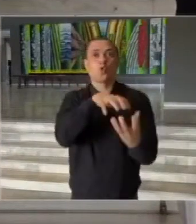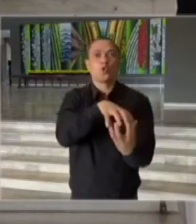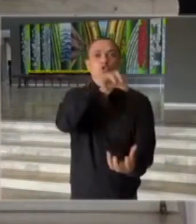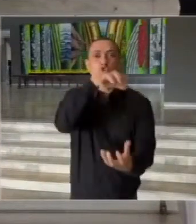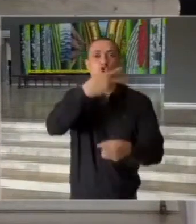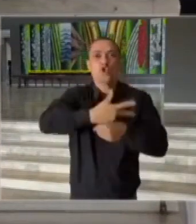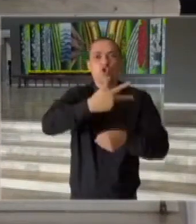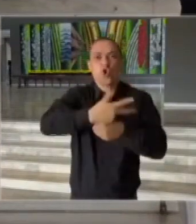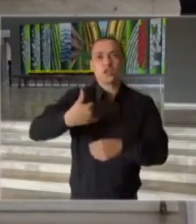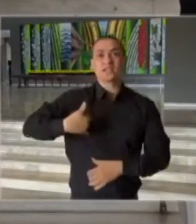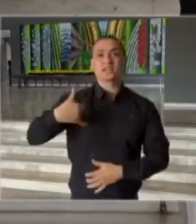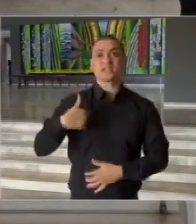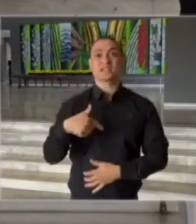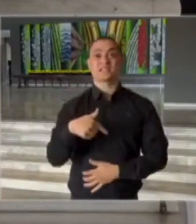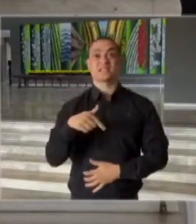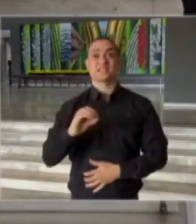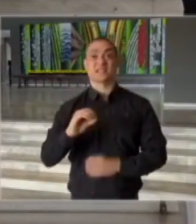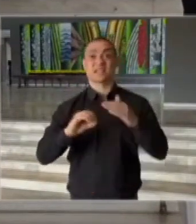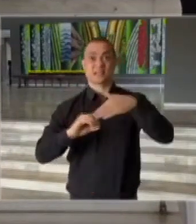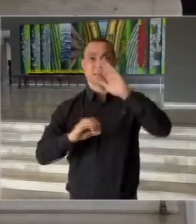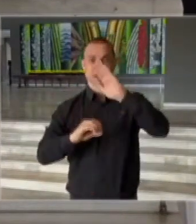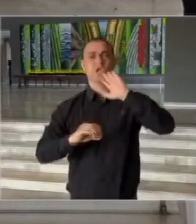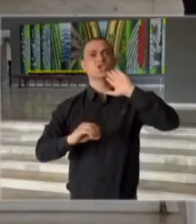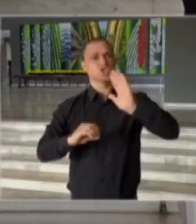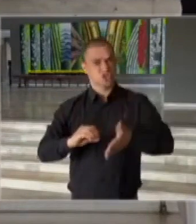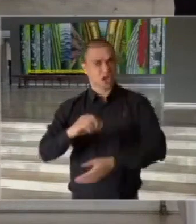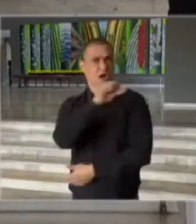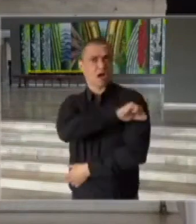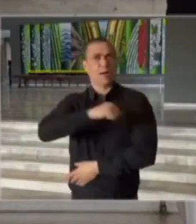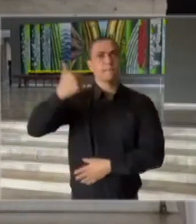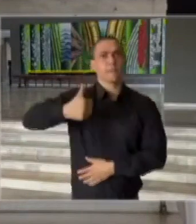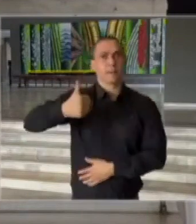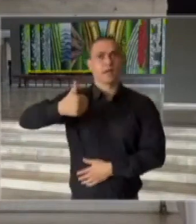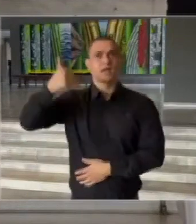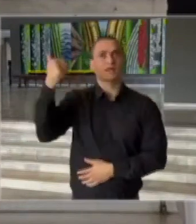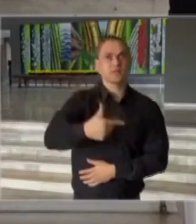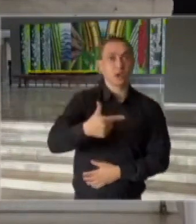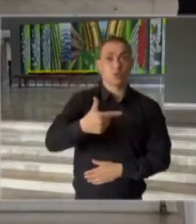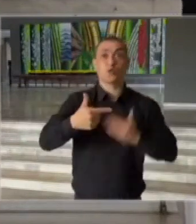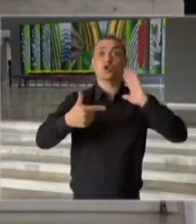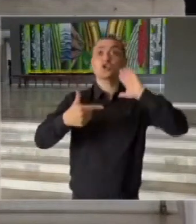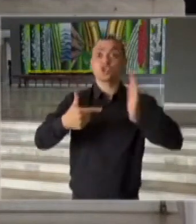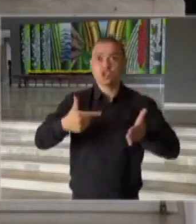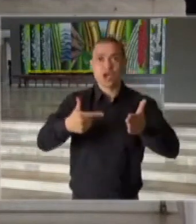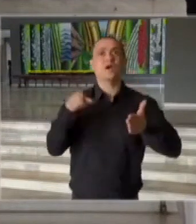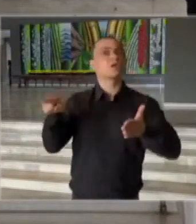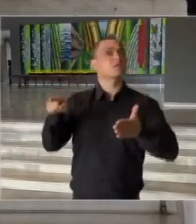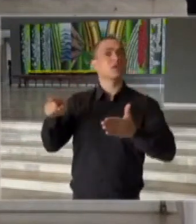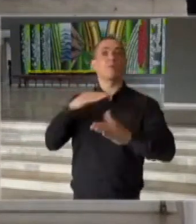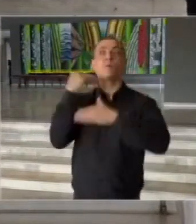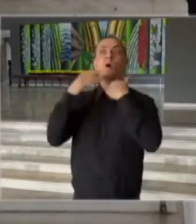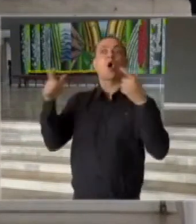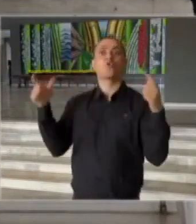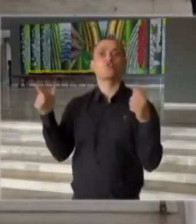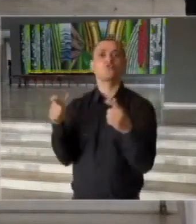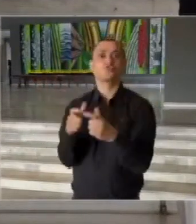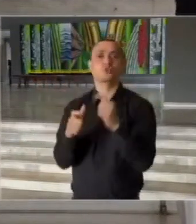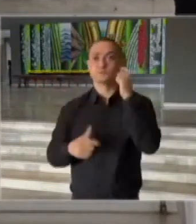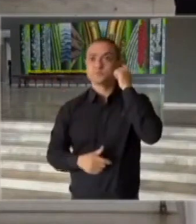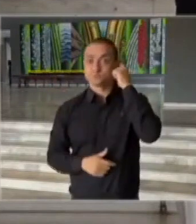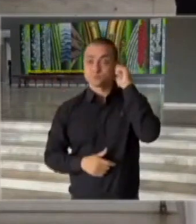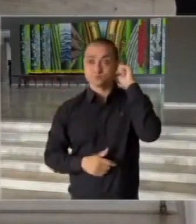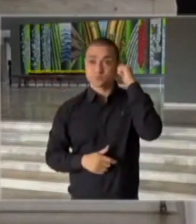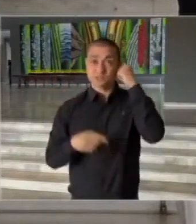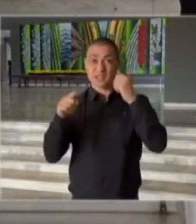acima dos 70 anos, que já tomaram a primeira e a segunda dose da vacina. A maioria dos